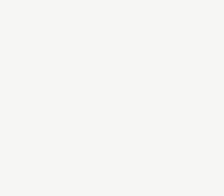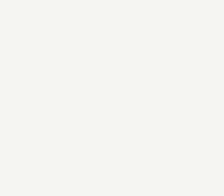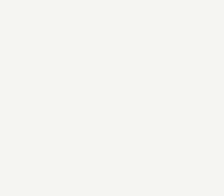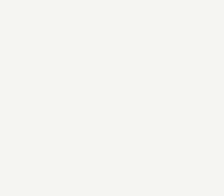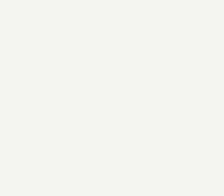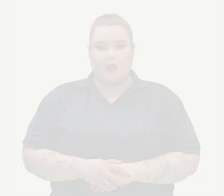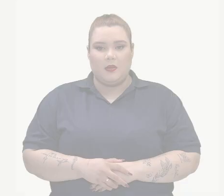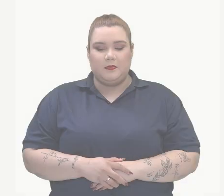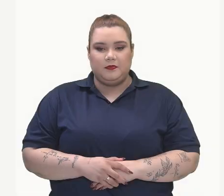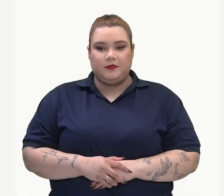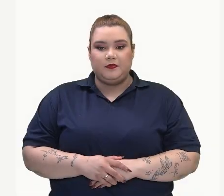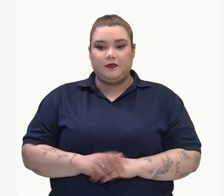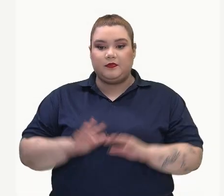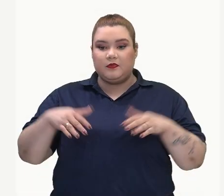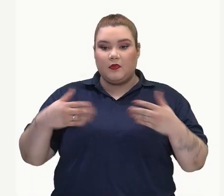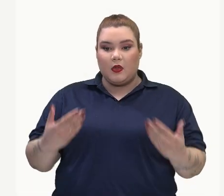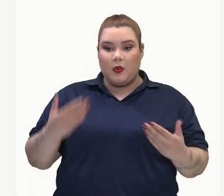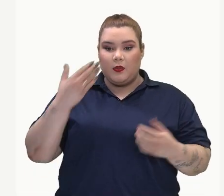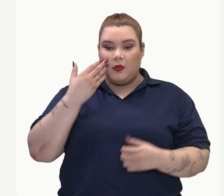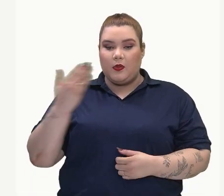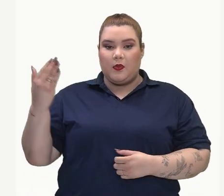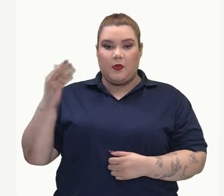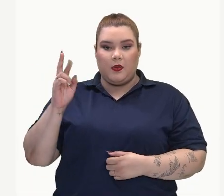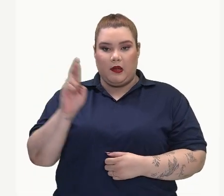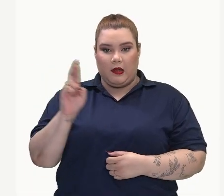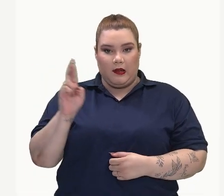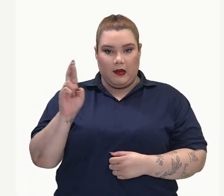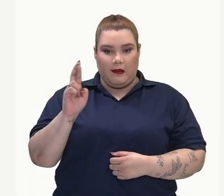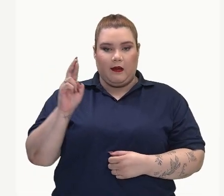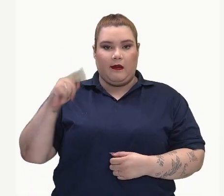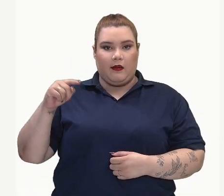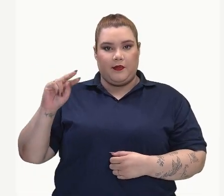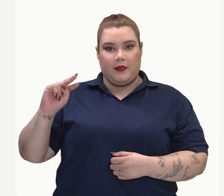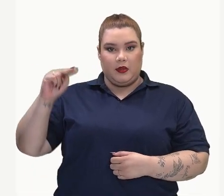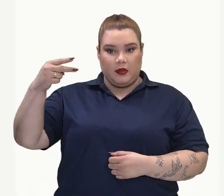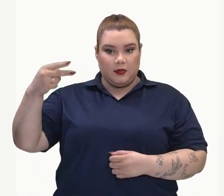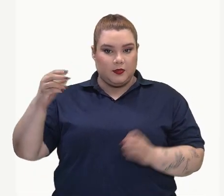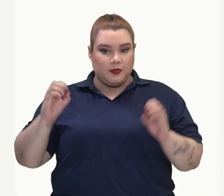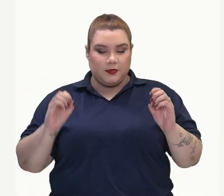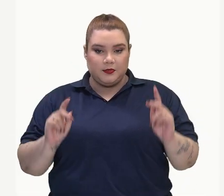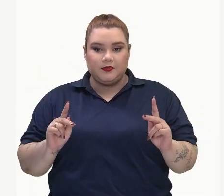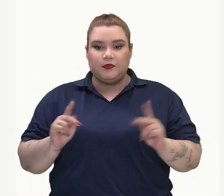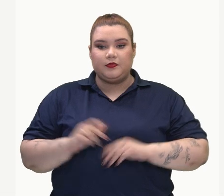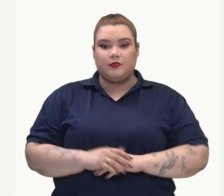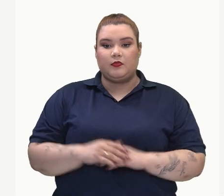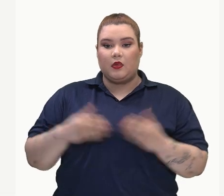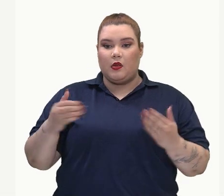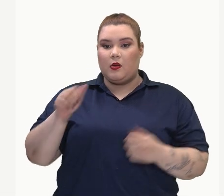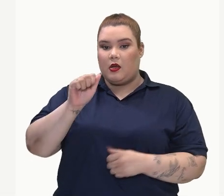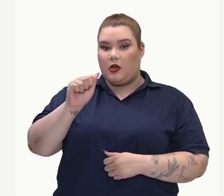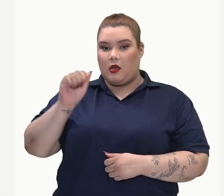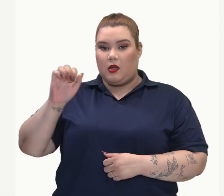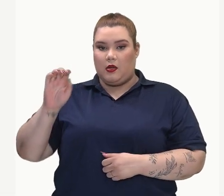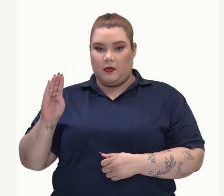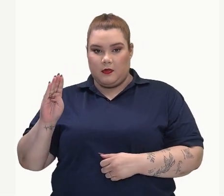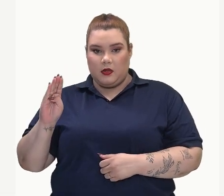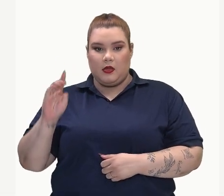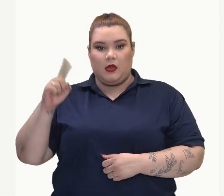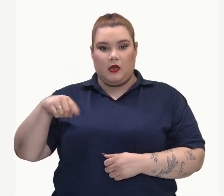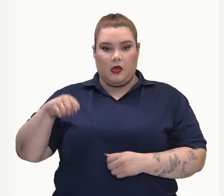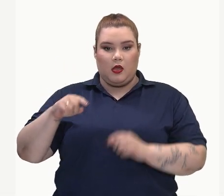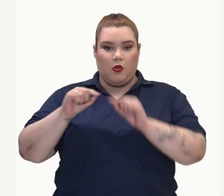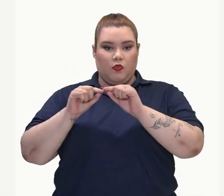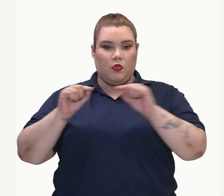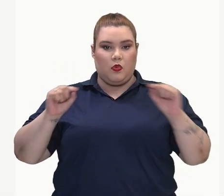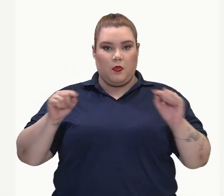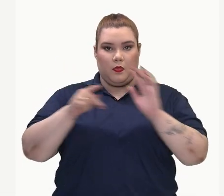nós chamamos de raio, é esse cidadão aqui que está elevado ao quadrado, né? Onde AB é a coordenada do centro da circunferência e